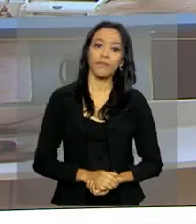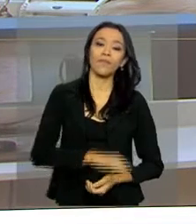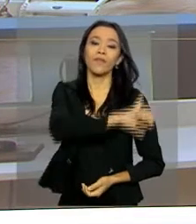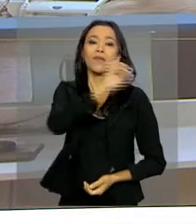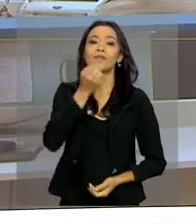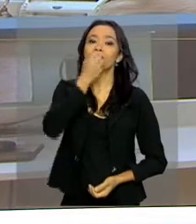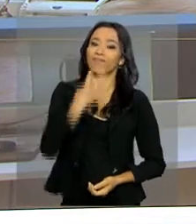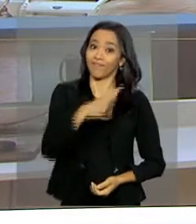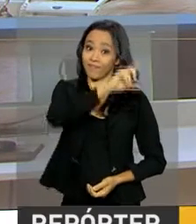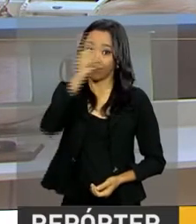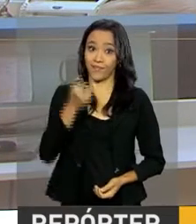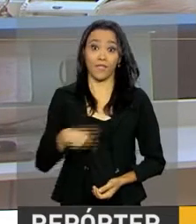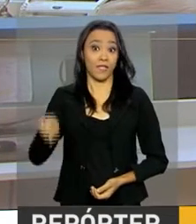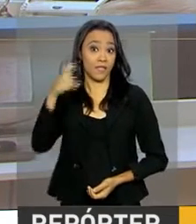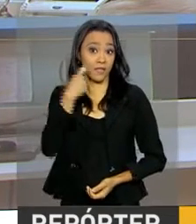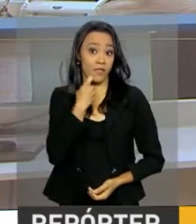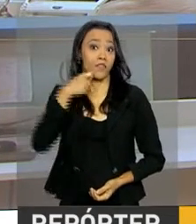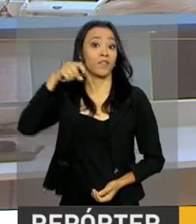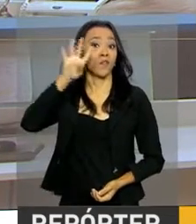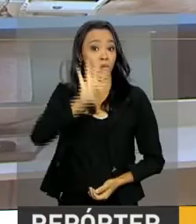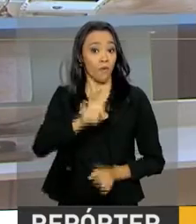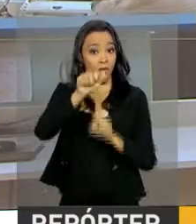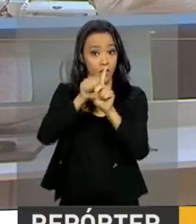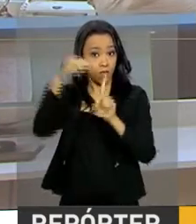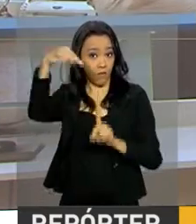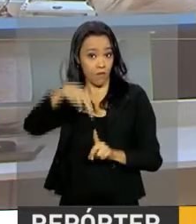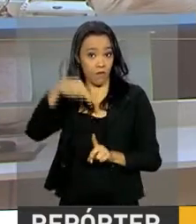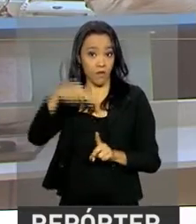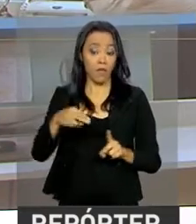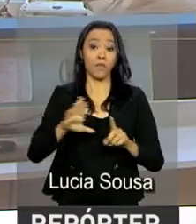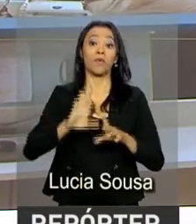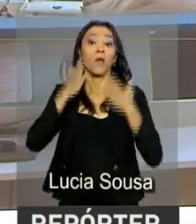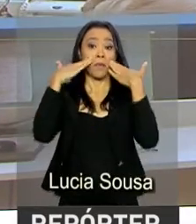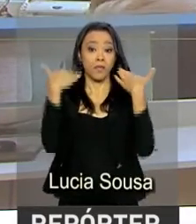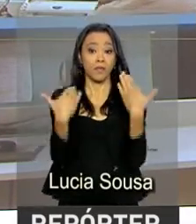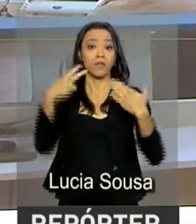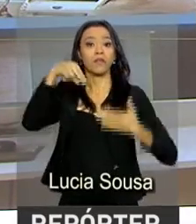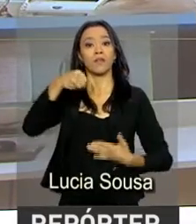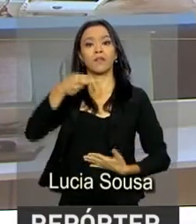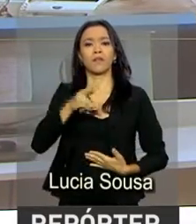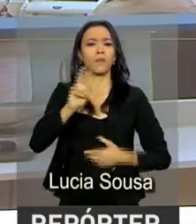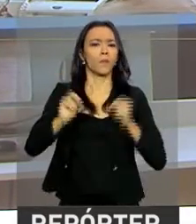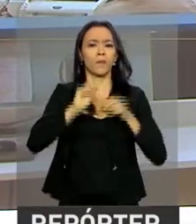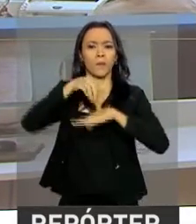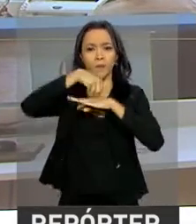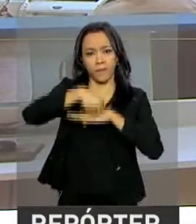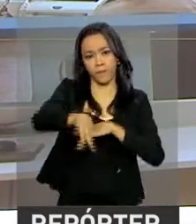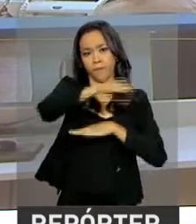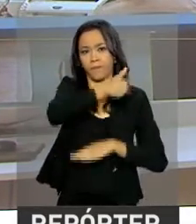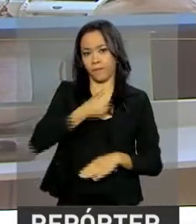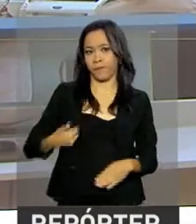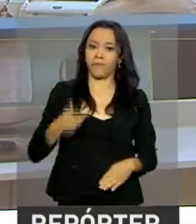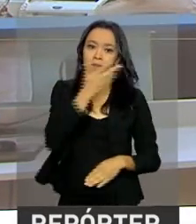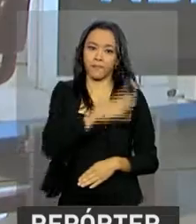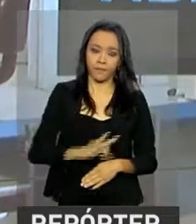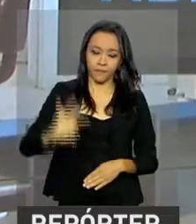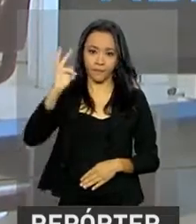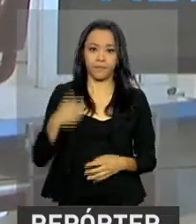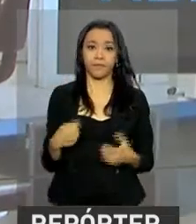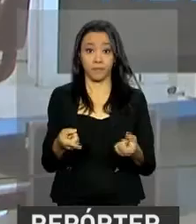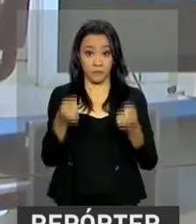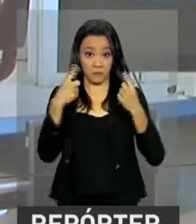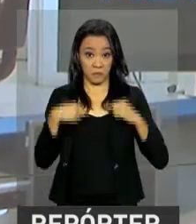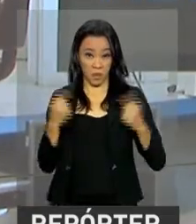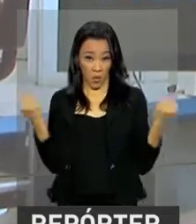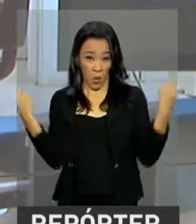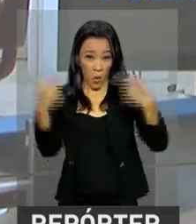Olá, bom dia. Sexta-feira, 4 de novembro, o Repórter NBR começa agora com as notícias do governo federal. O